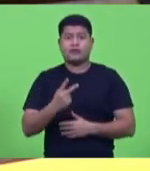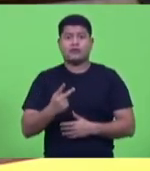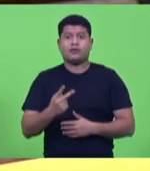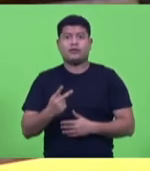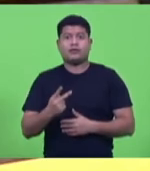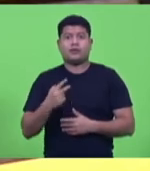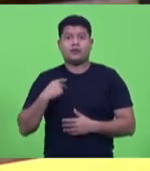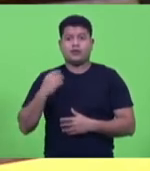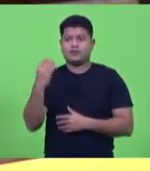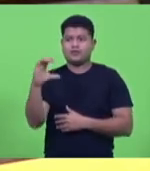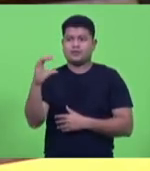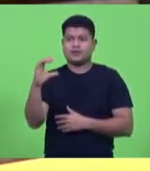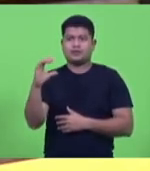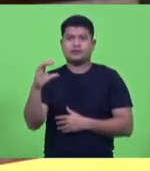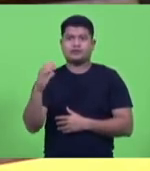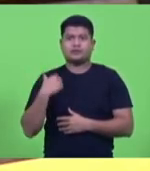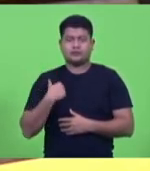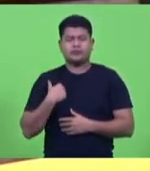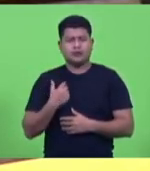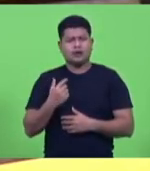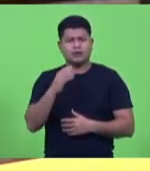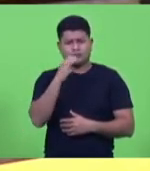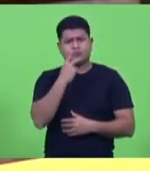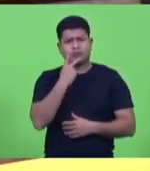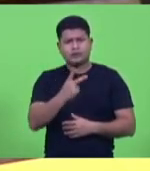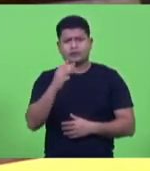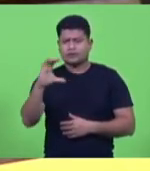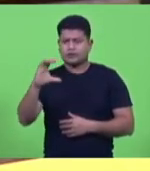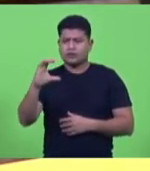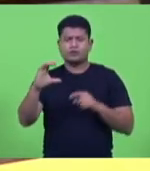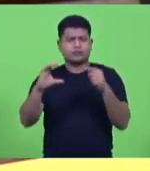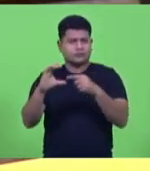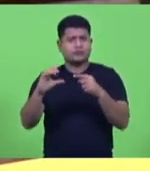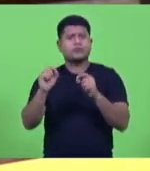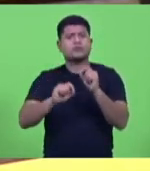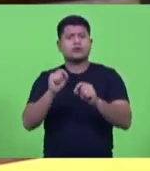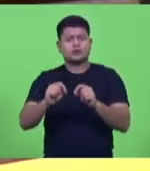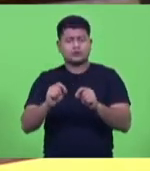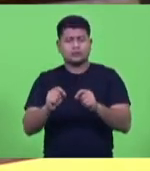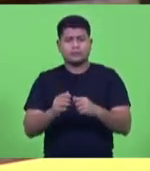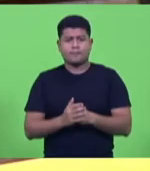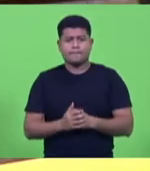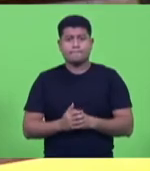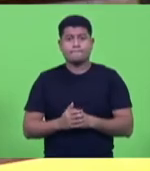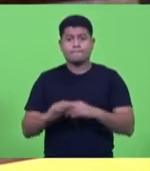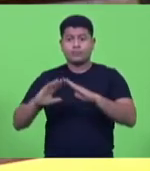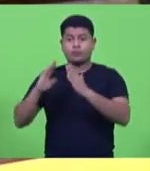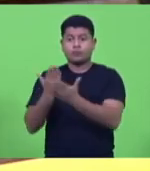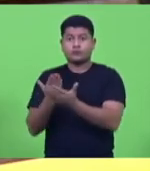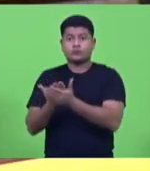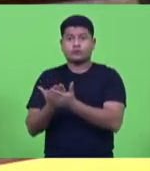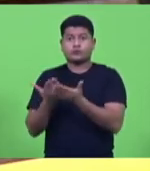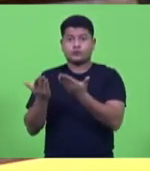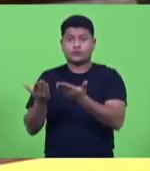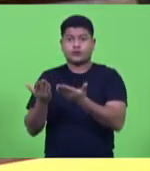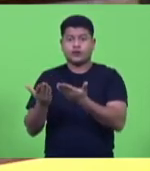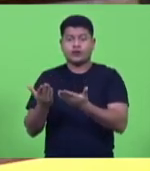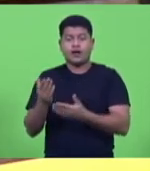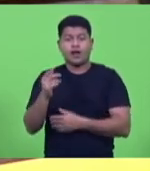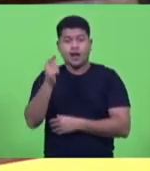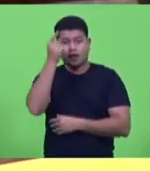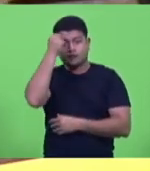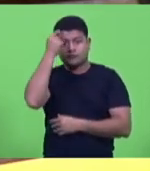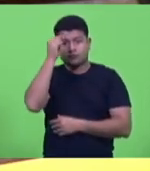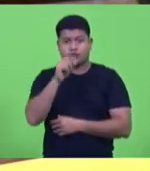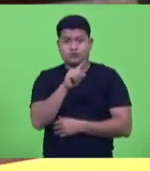sobre ciência. Vamos falar sobre ciência, então. Vamos falar sobre ciência. Bom, um estudo da Universidade de Zurich, feita na